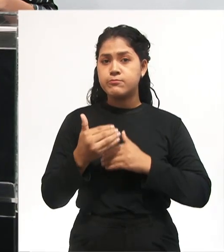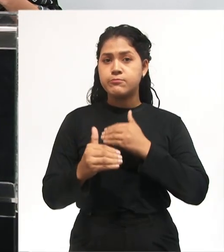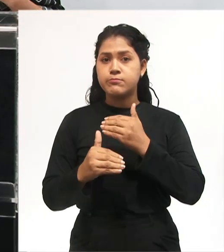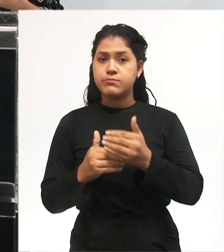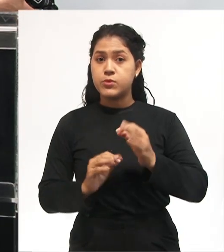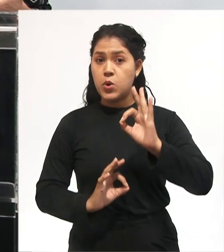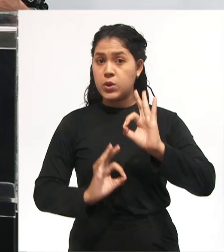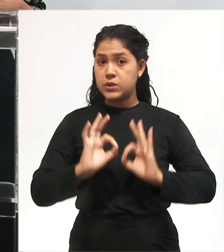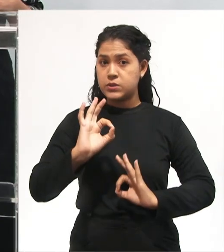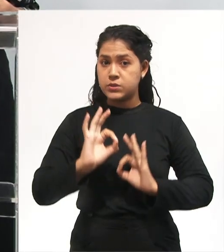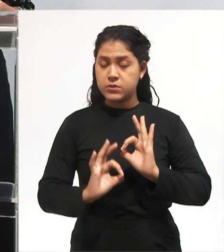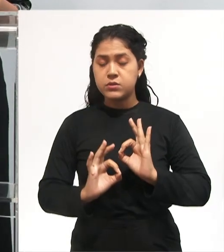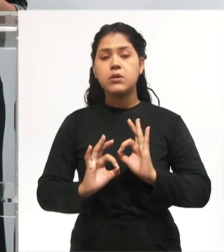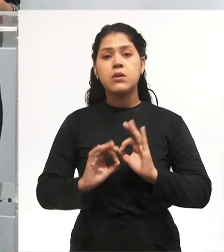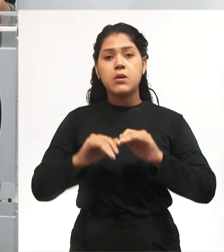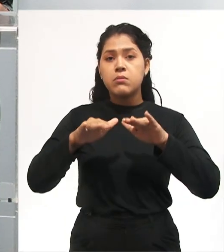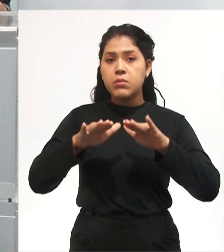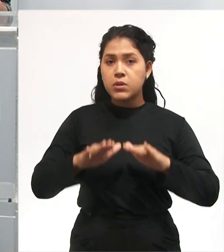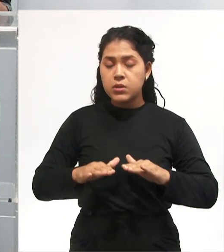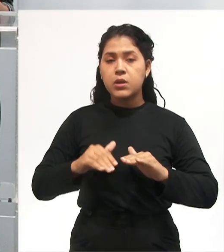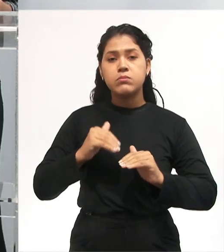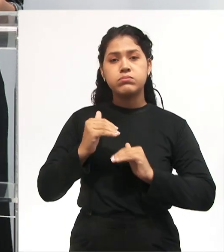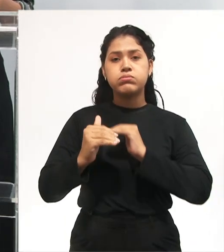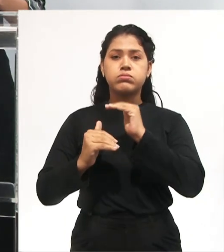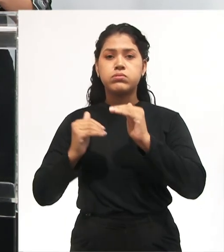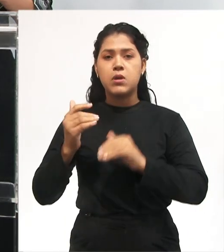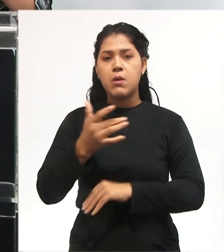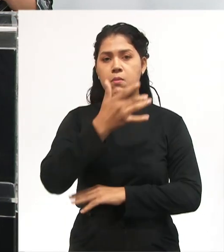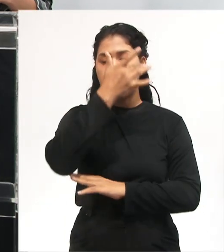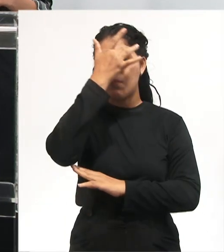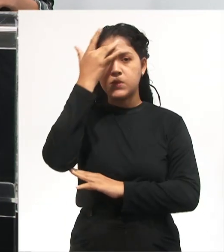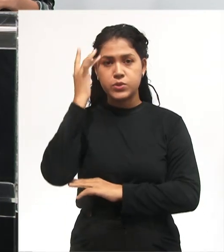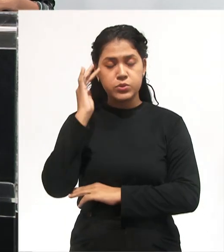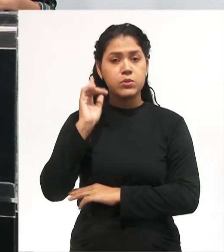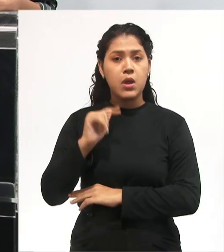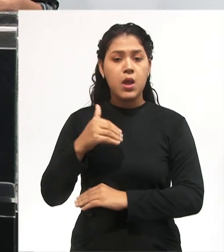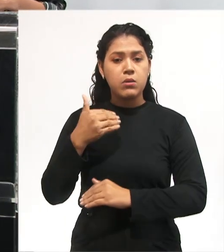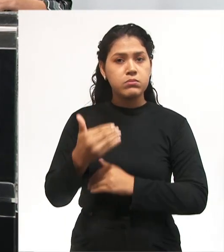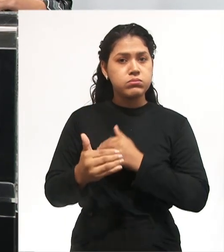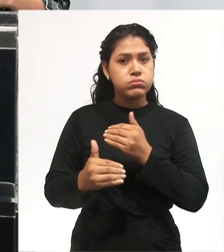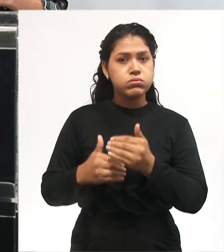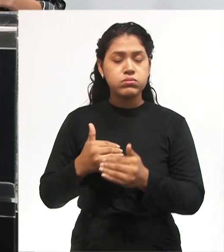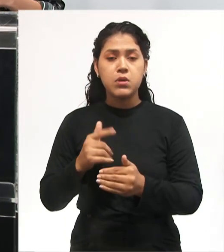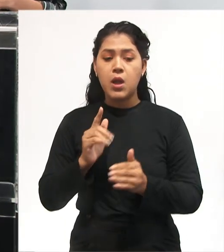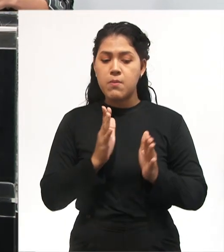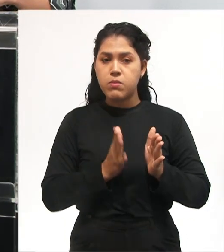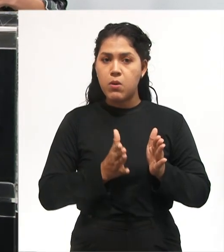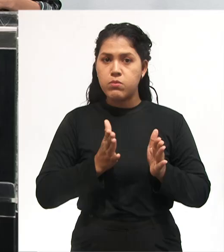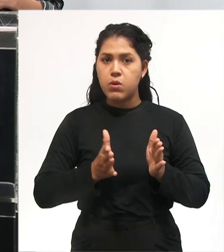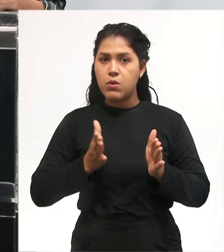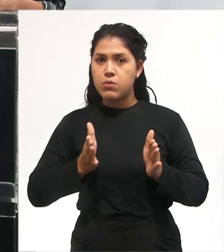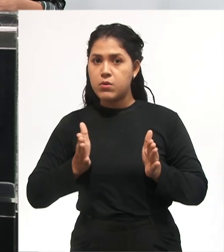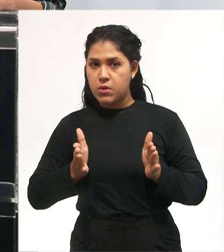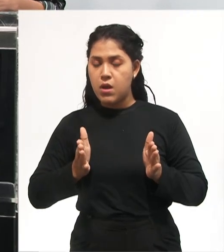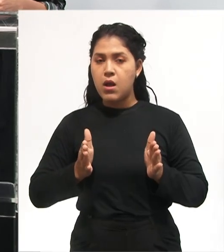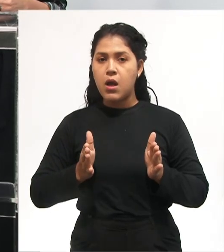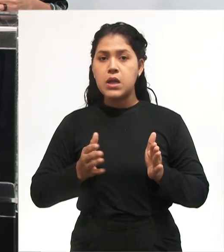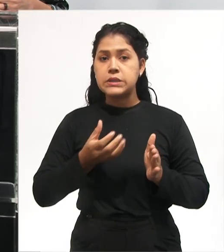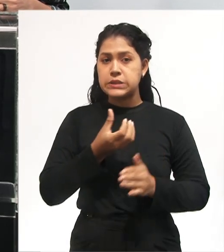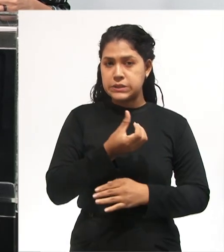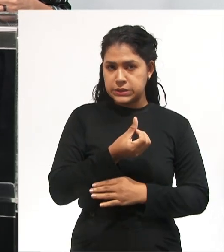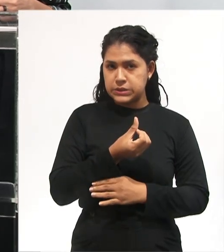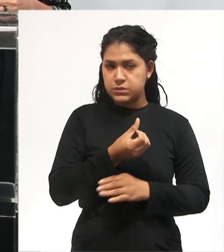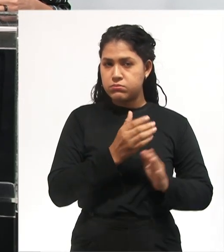desenvolver, manter e monitorar pessoas, que são os próximos processos, continuando os 6 processos que a